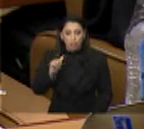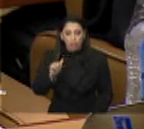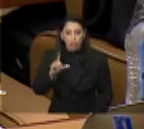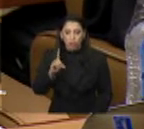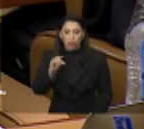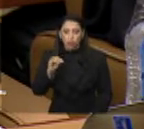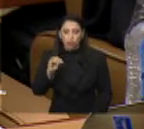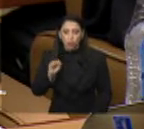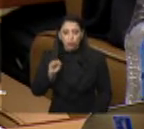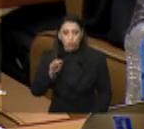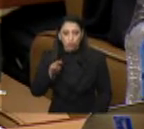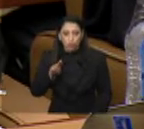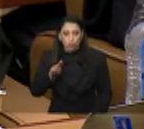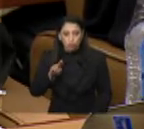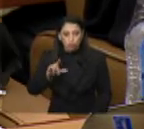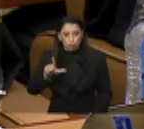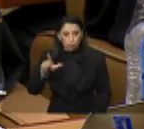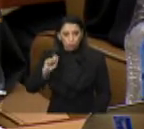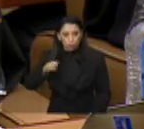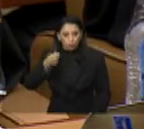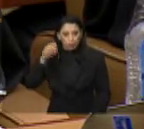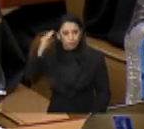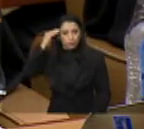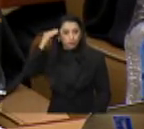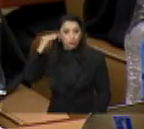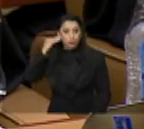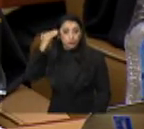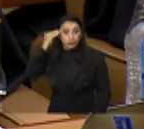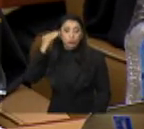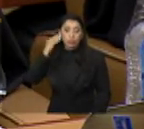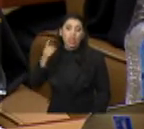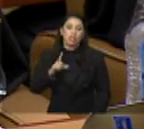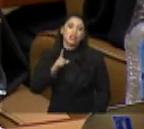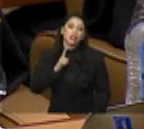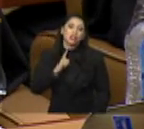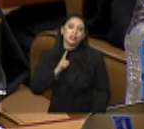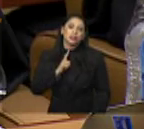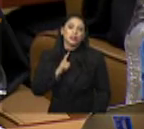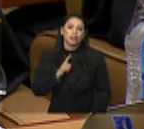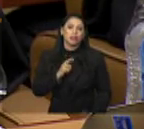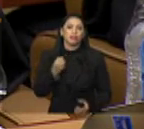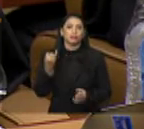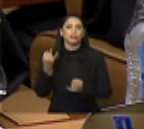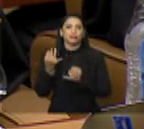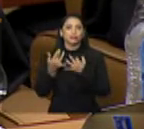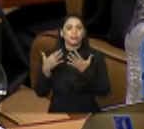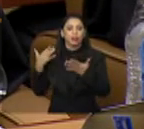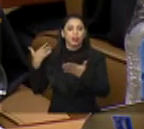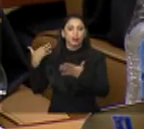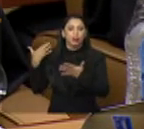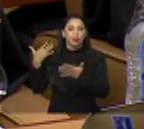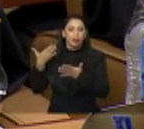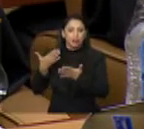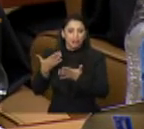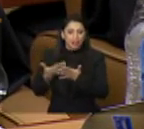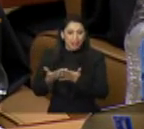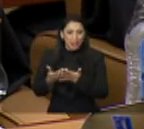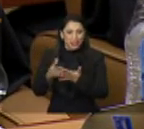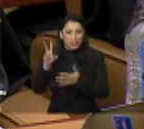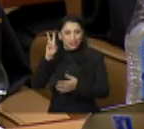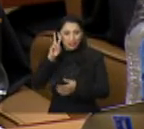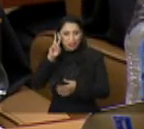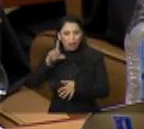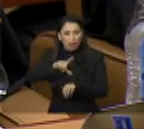há muitas razões para nós termos nos atrasado na história dessa forma e a insuficiência